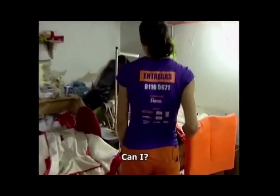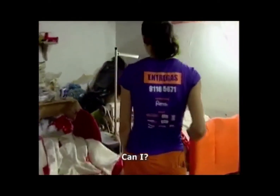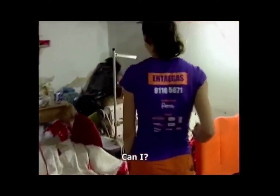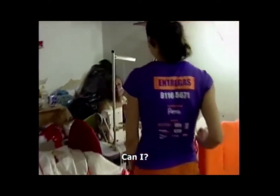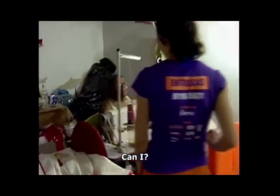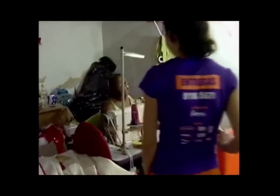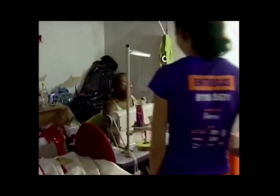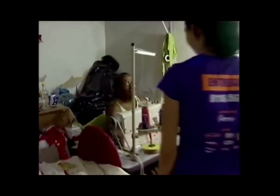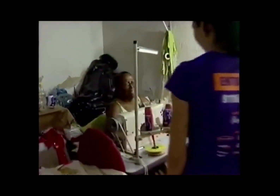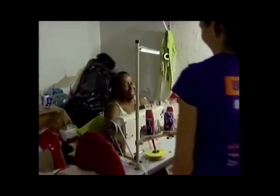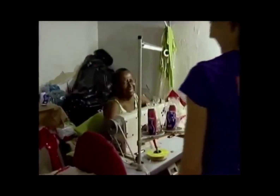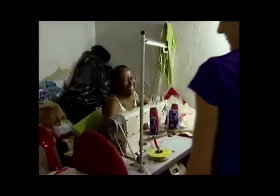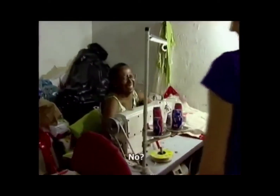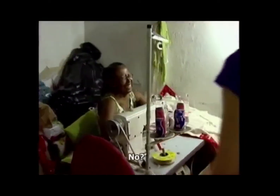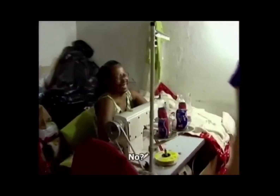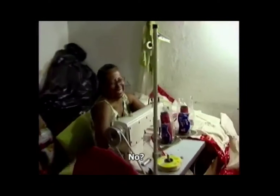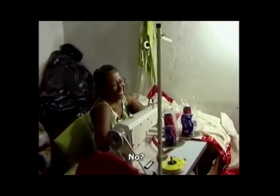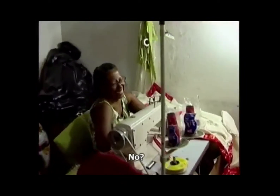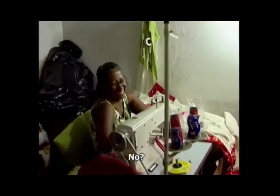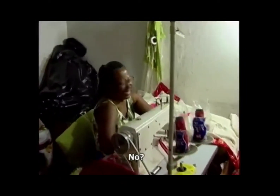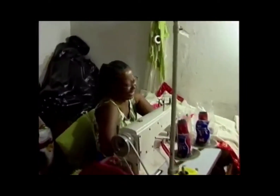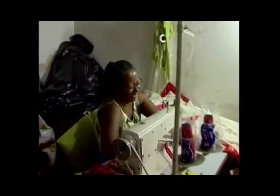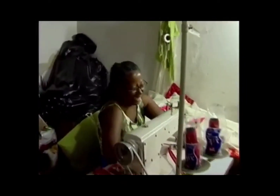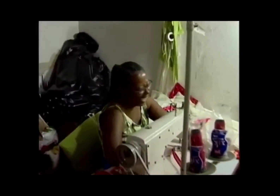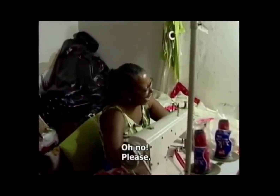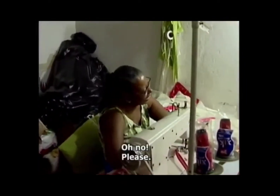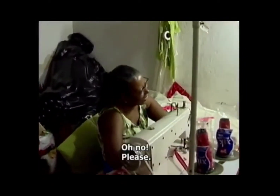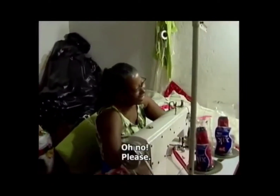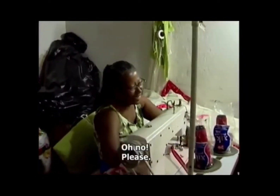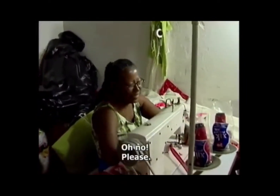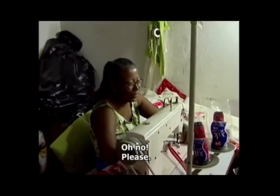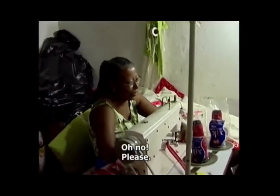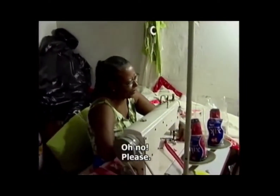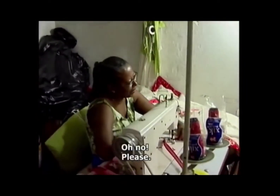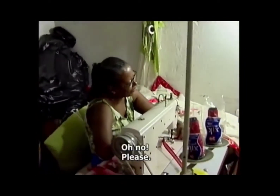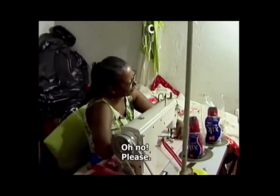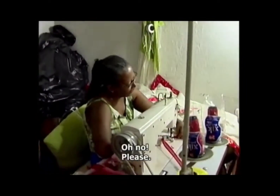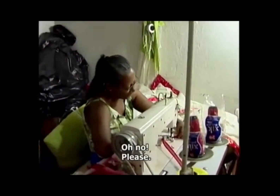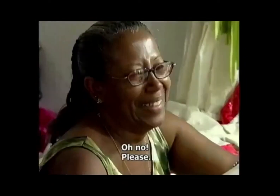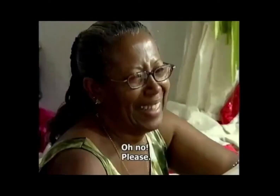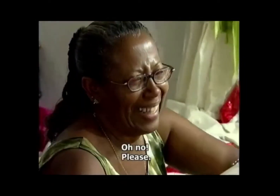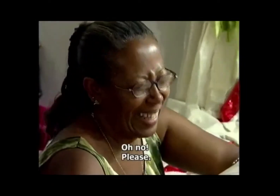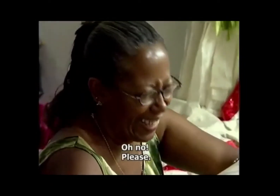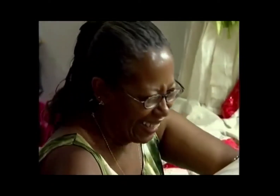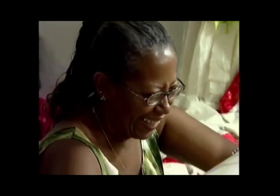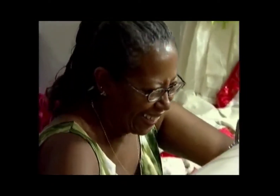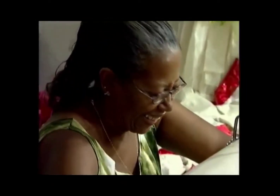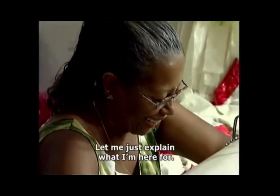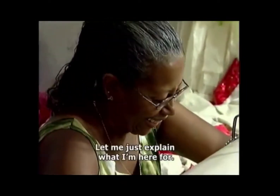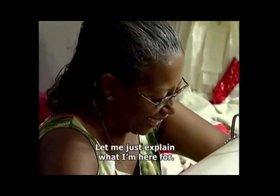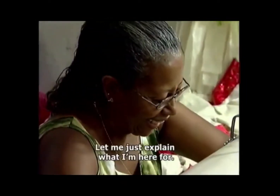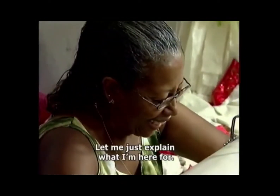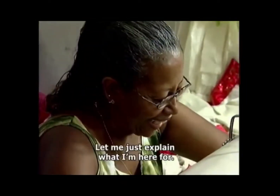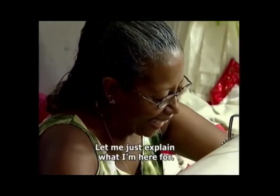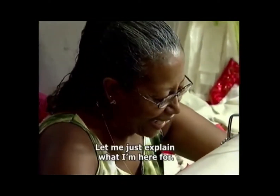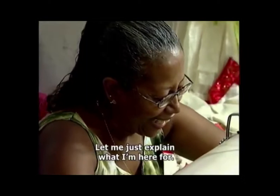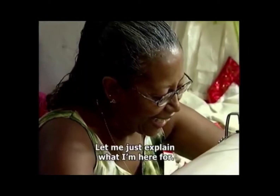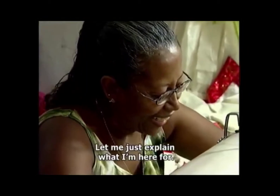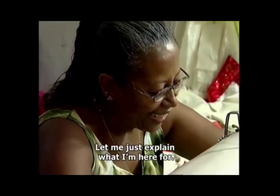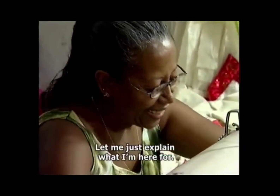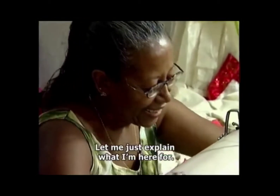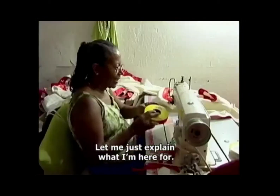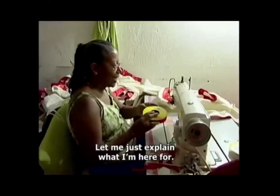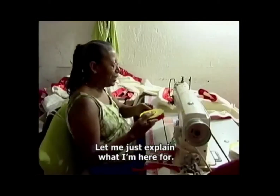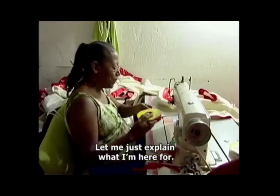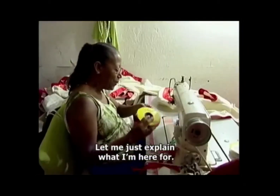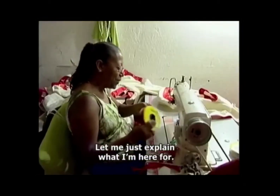Posso fazer? Não? Ah, não, por favor. Só para te explicar o que eu